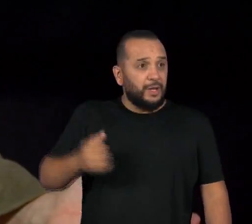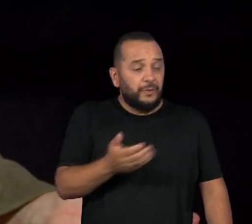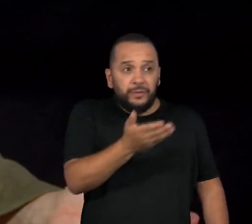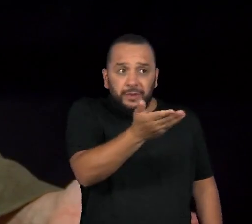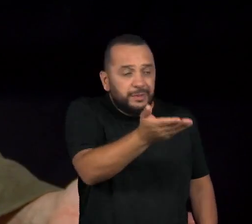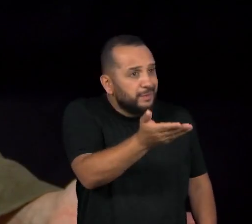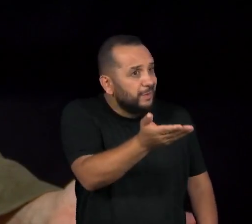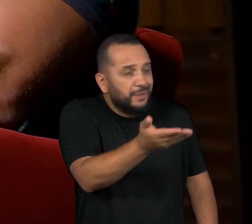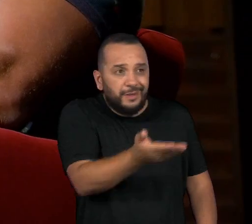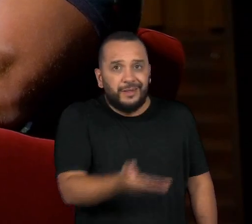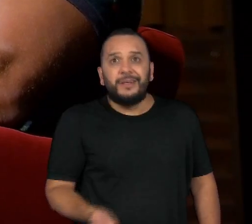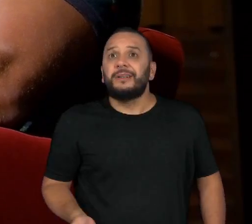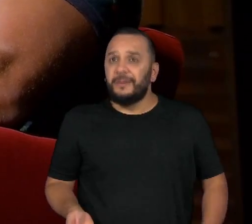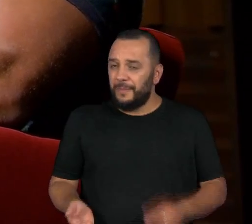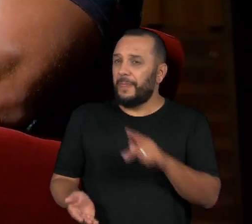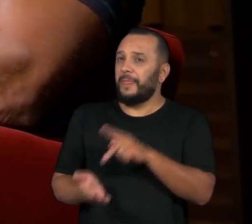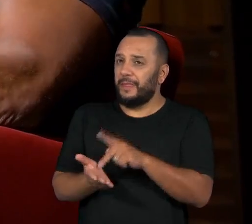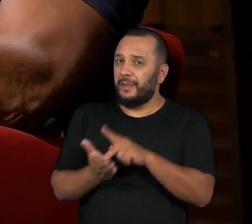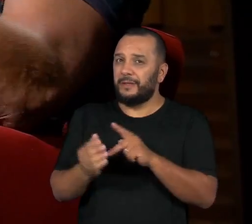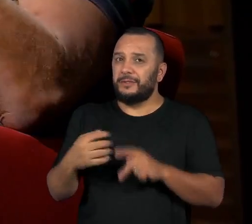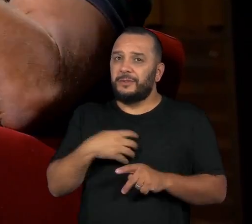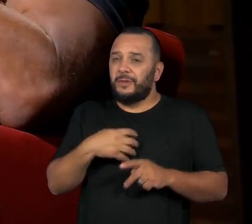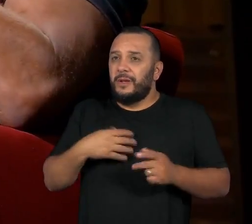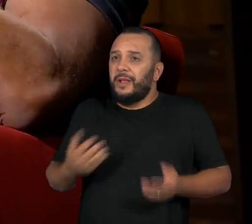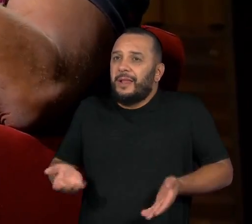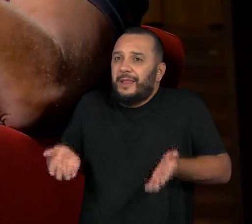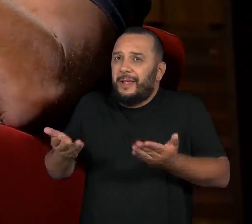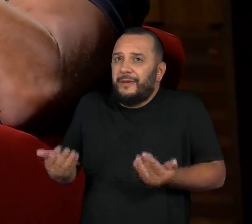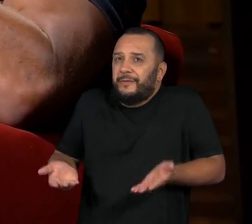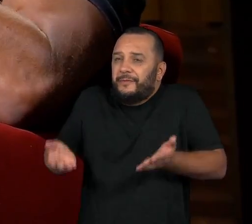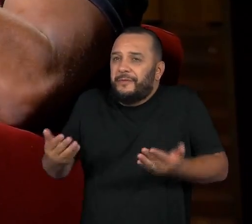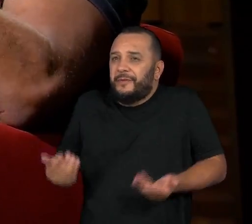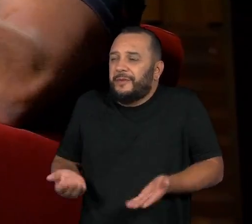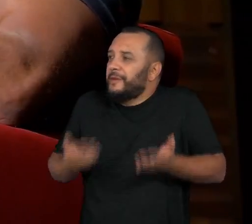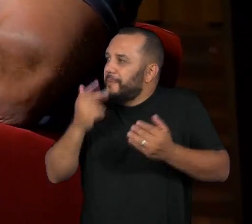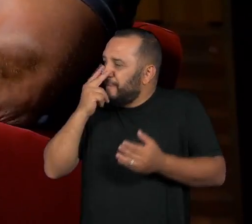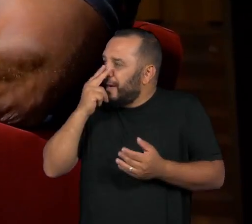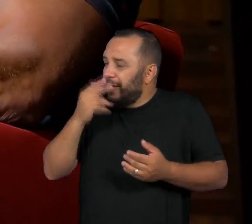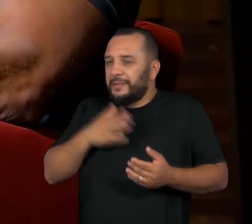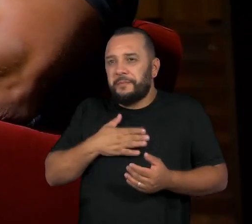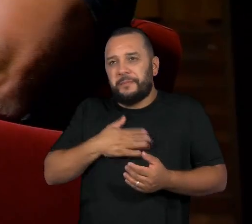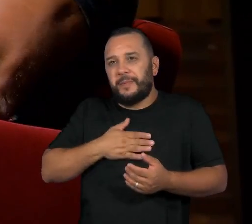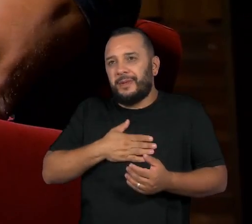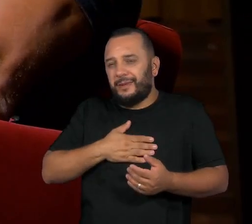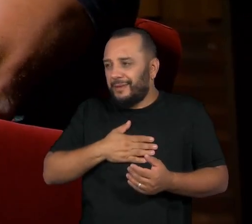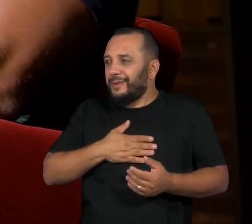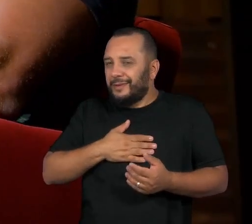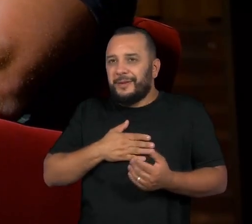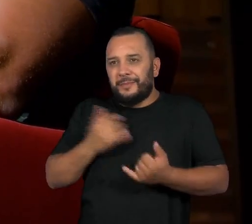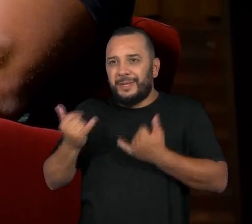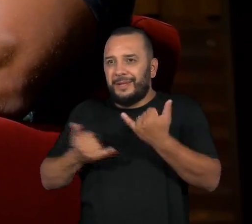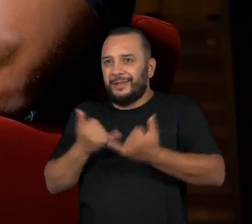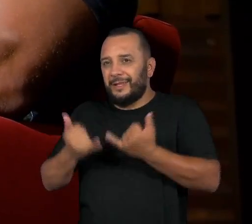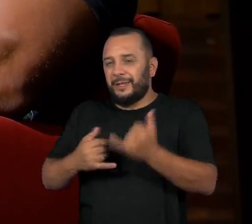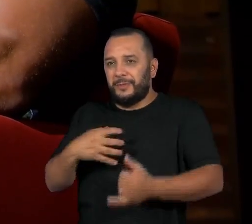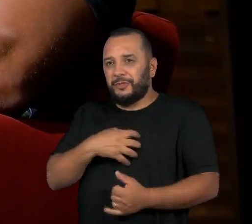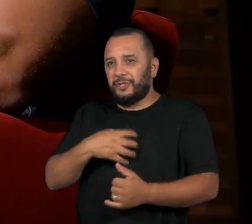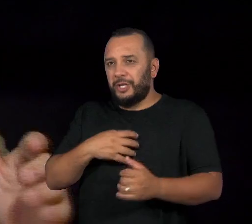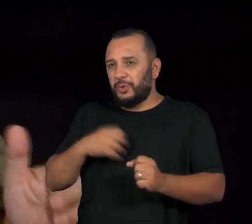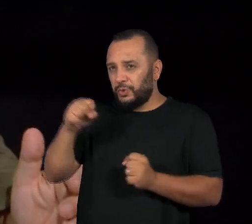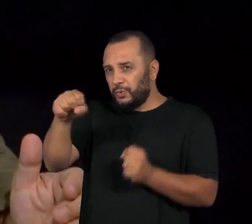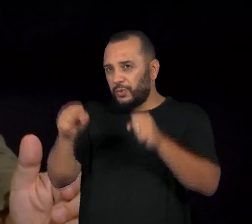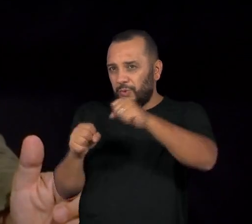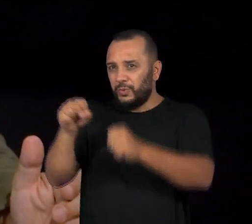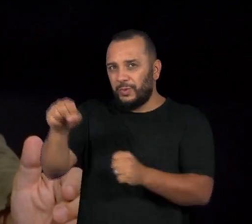você, né? né? E eu acho que isso trouxe leveza pro meu jogo, pro meu mundo, né? E pro meu estilo de luta. E quem que